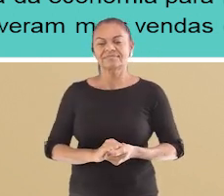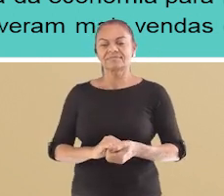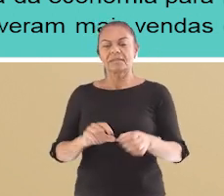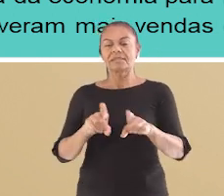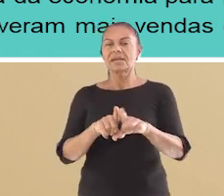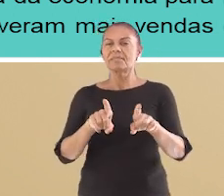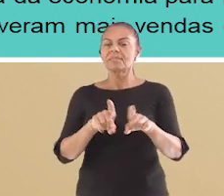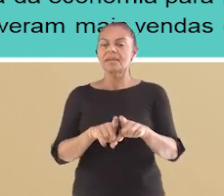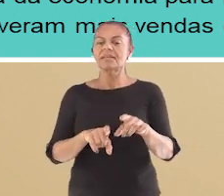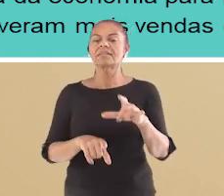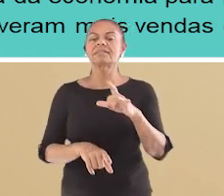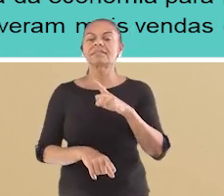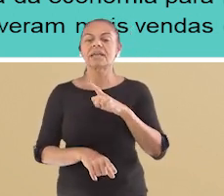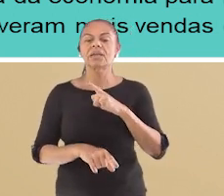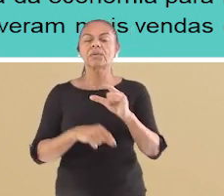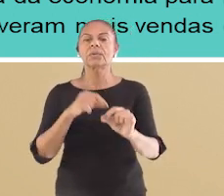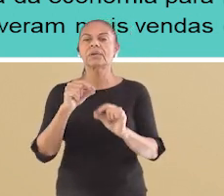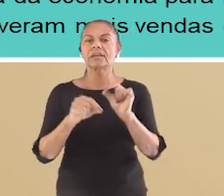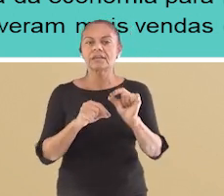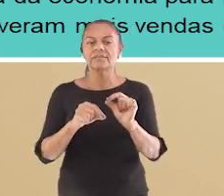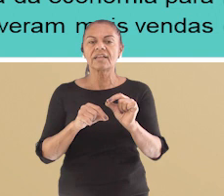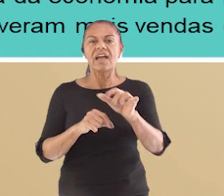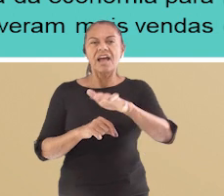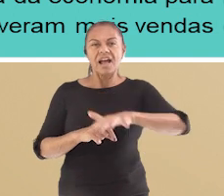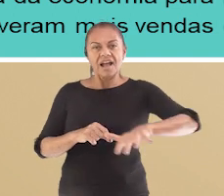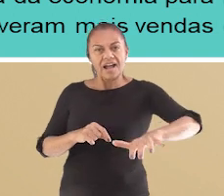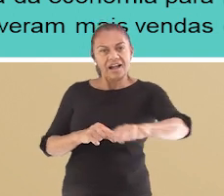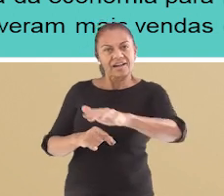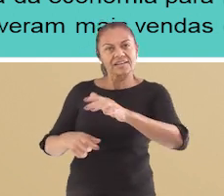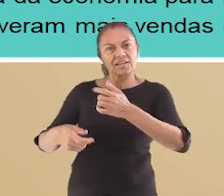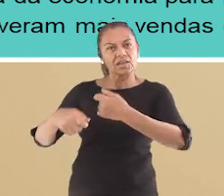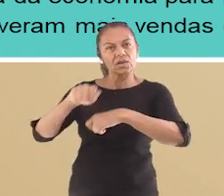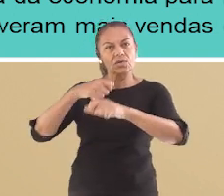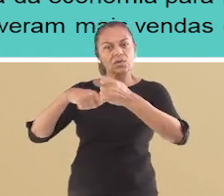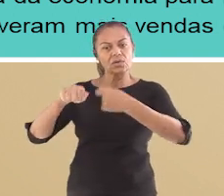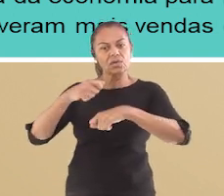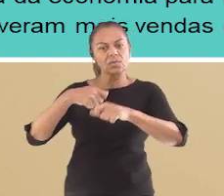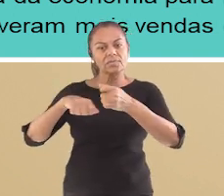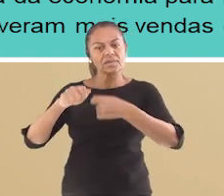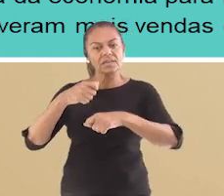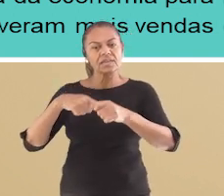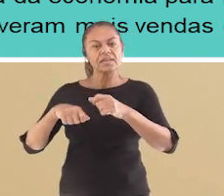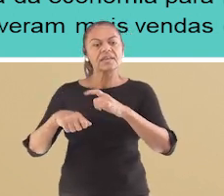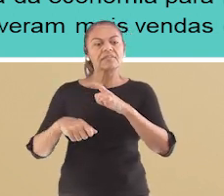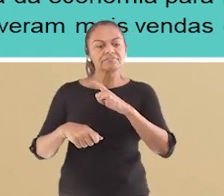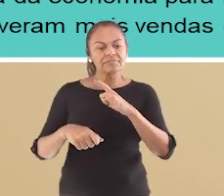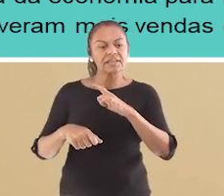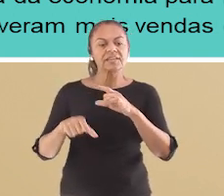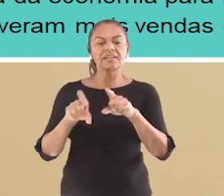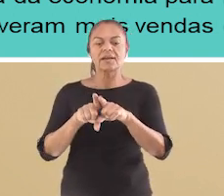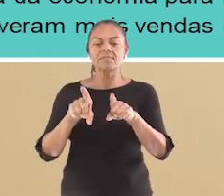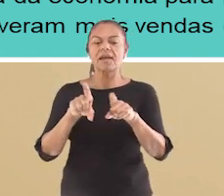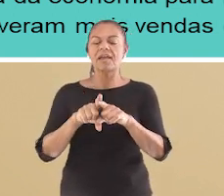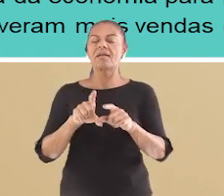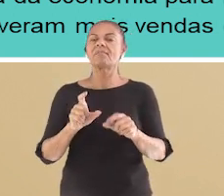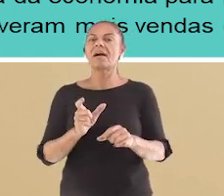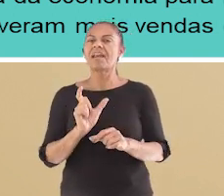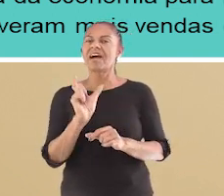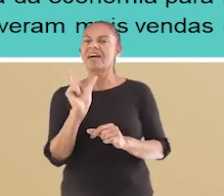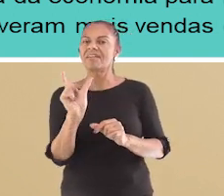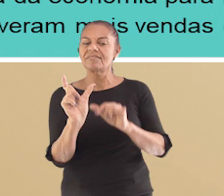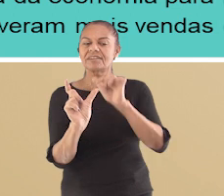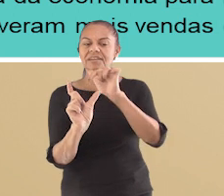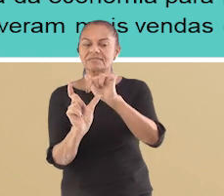língua morta que deu origem ao nosso português atual. É utilizado na área da economia para indicar que as exportações foram maiores que